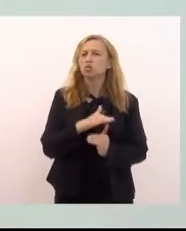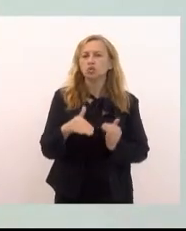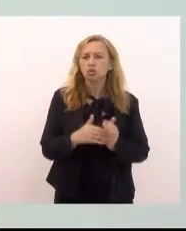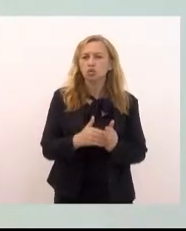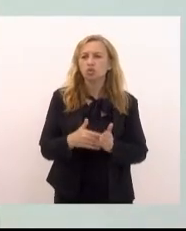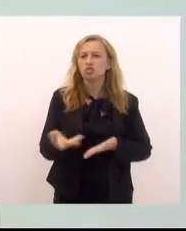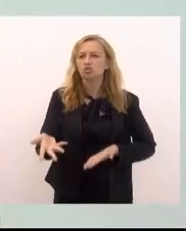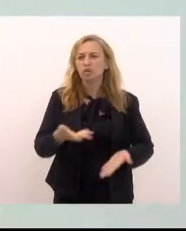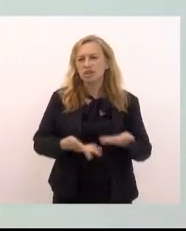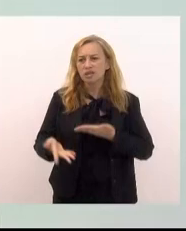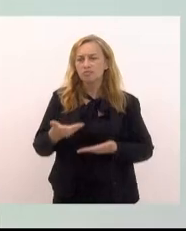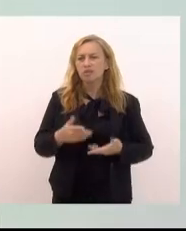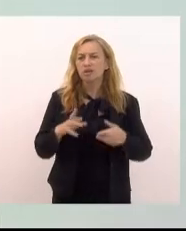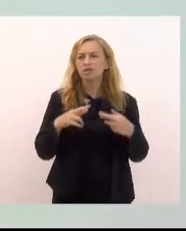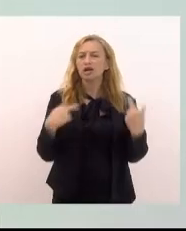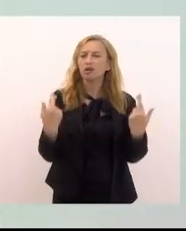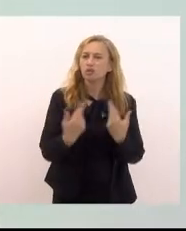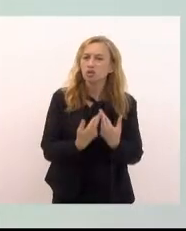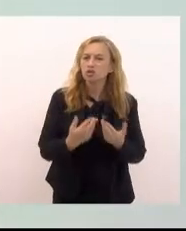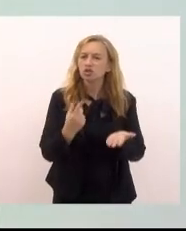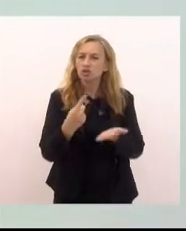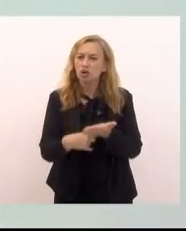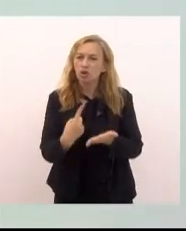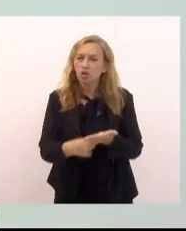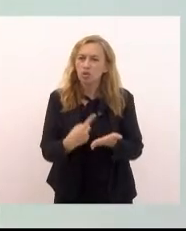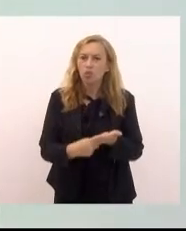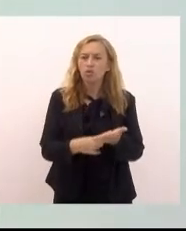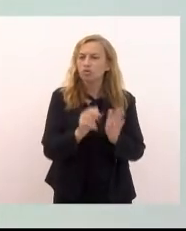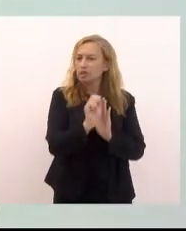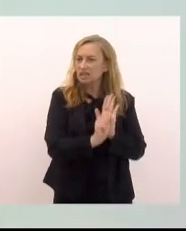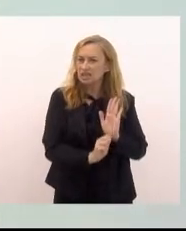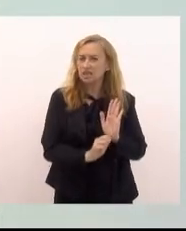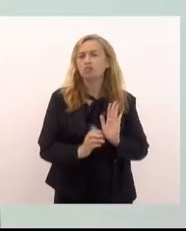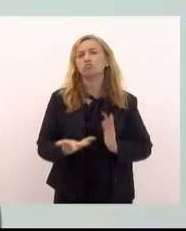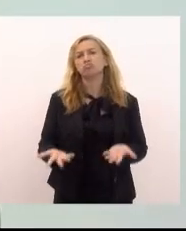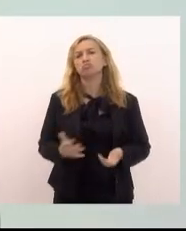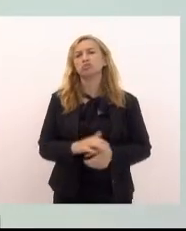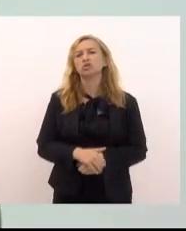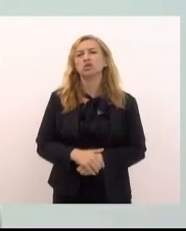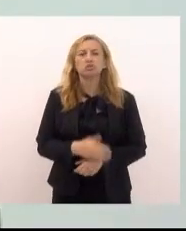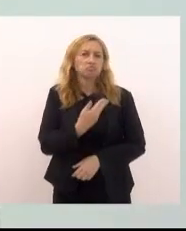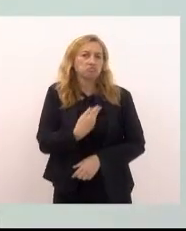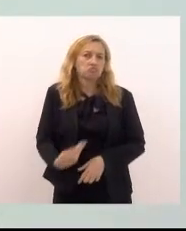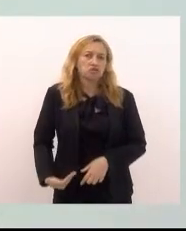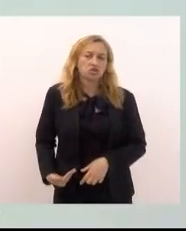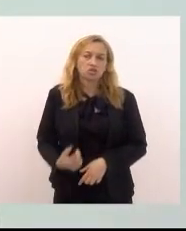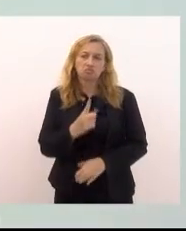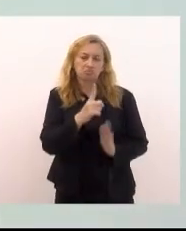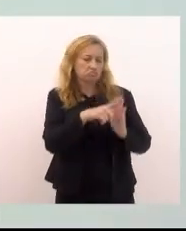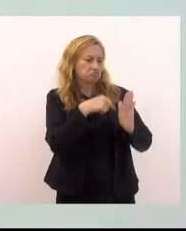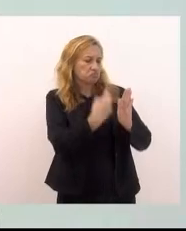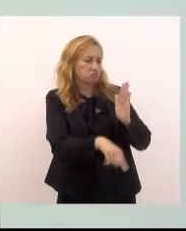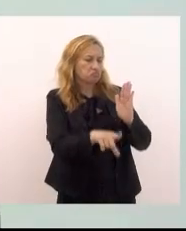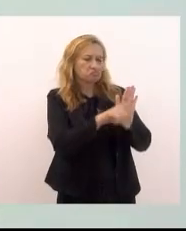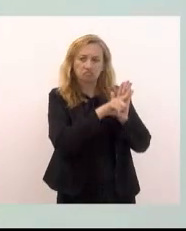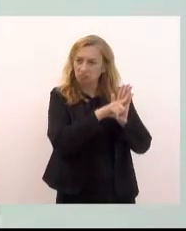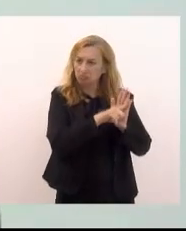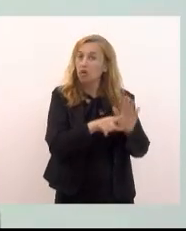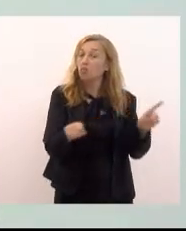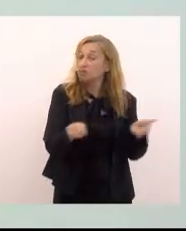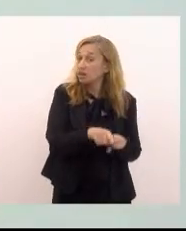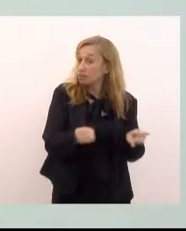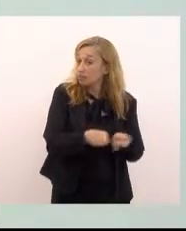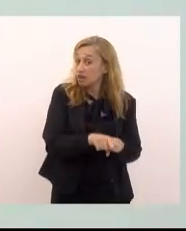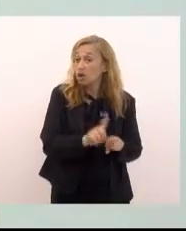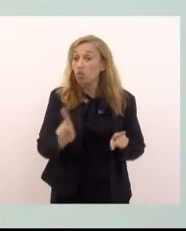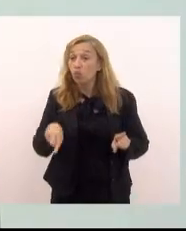participamos da audiência pública, havia acordo sobre a redação e o governador vetou. Como também vetou